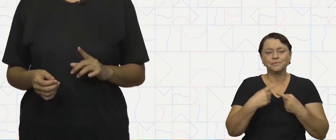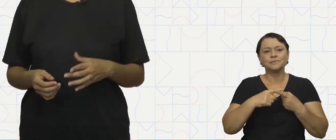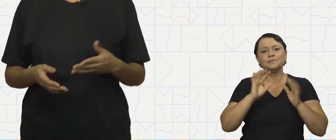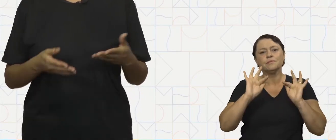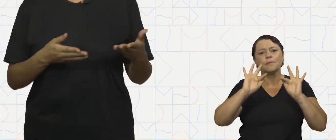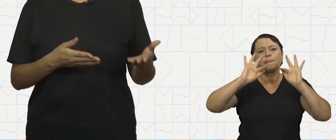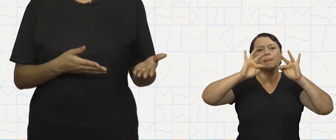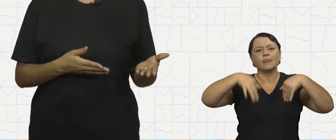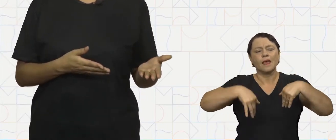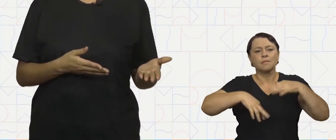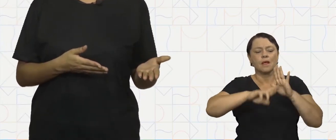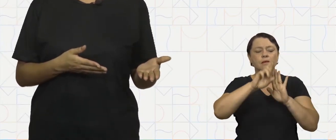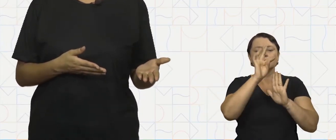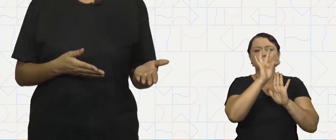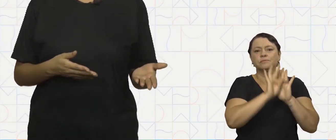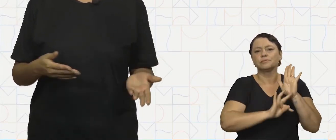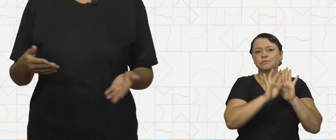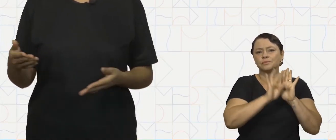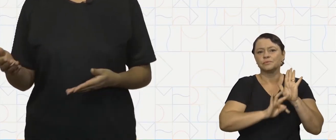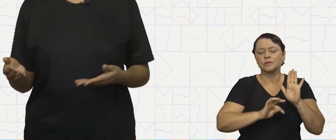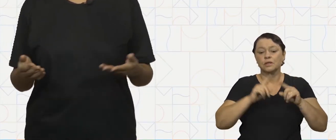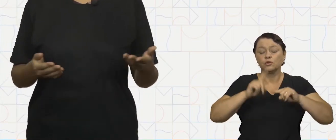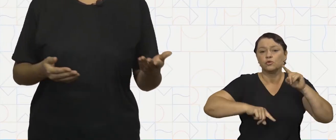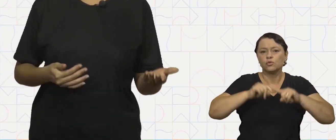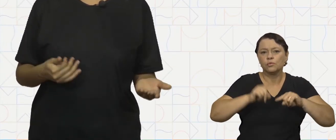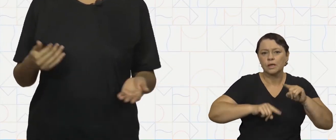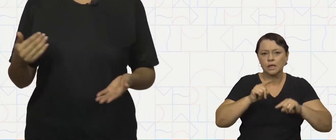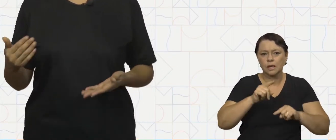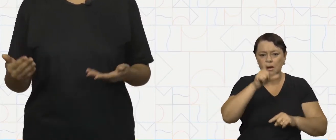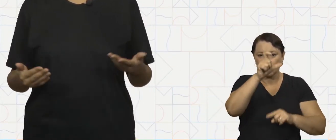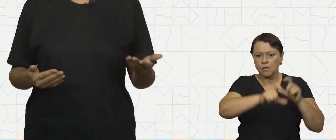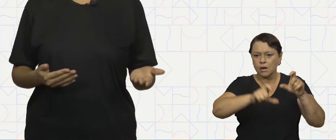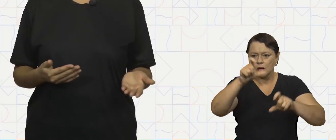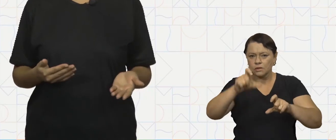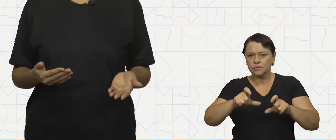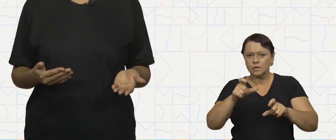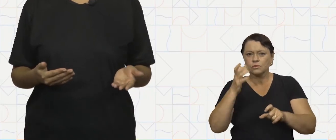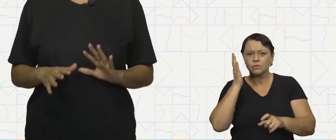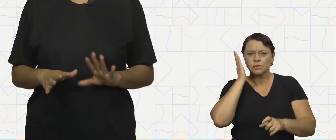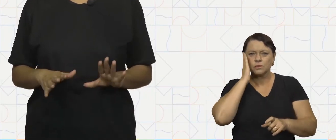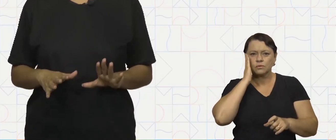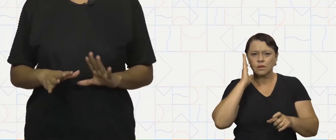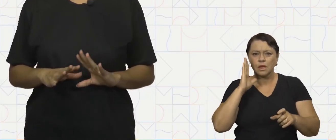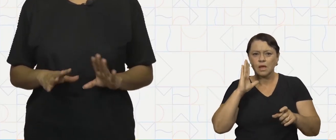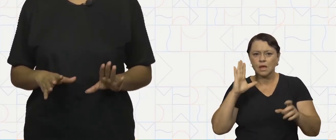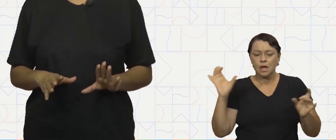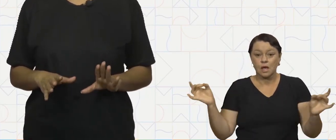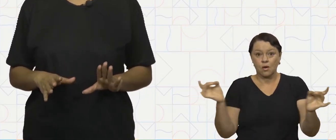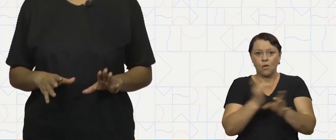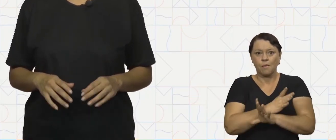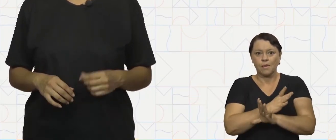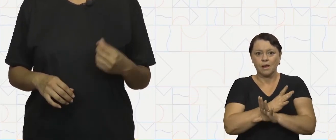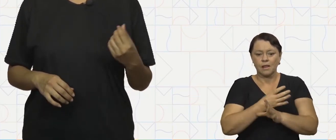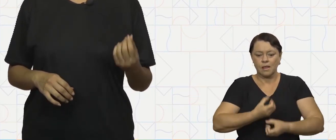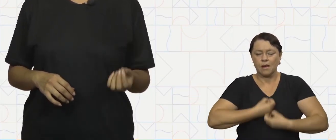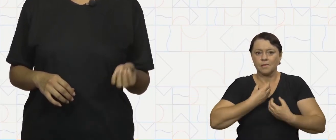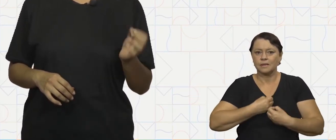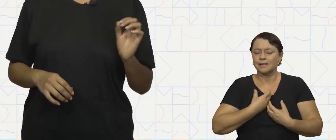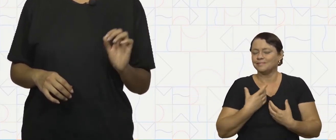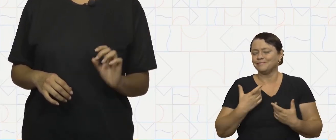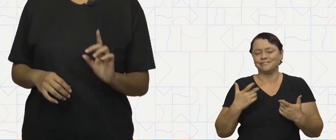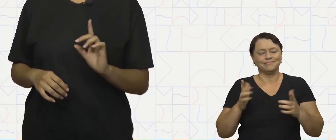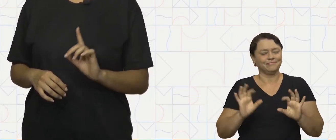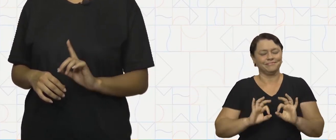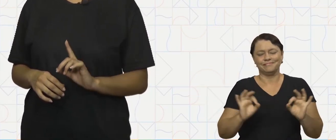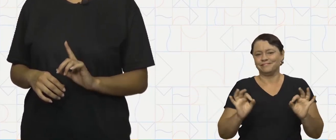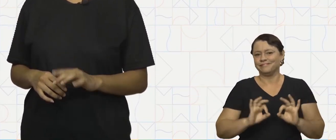do experimento na parte de materiais, será que quem escuta teria a mensagem completa? Não, não terá. Então,